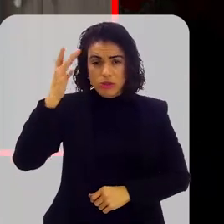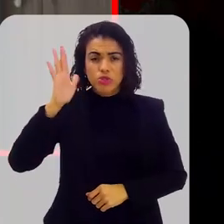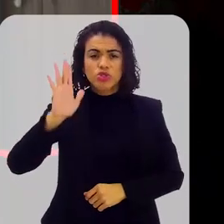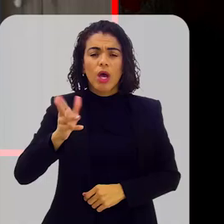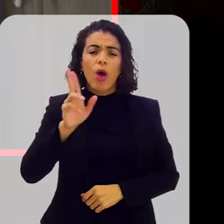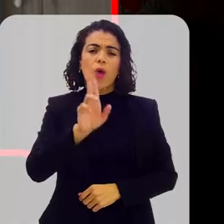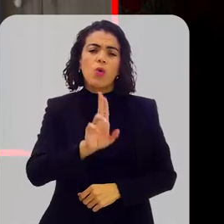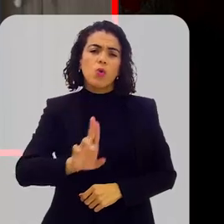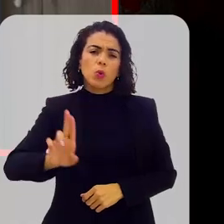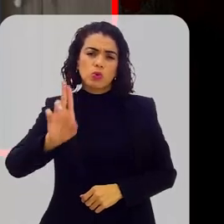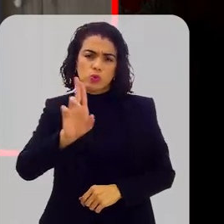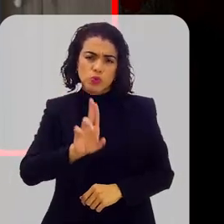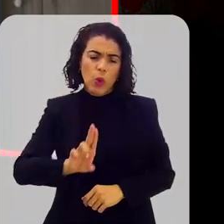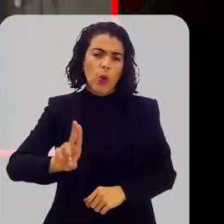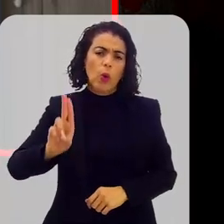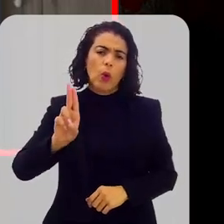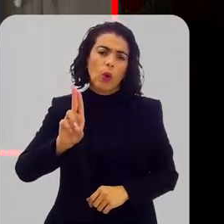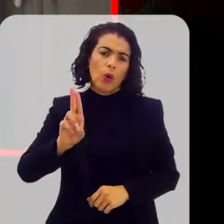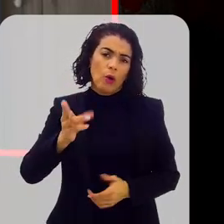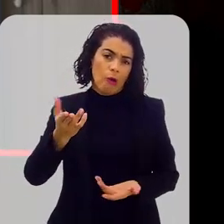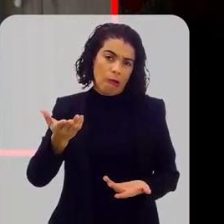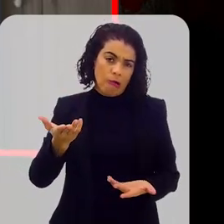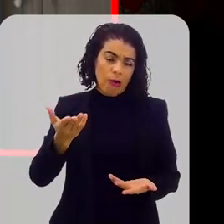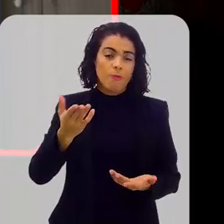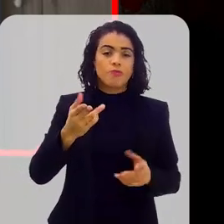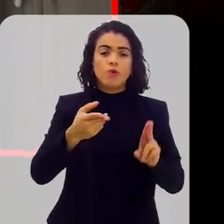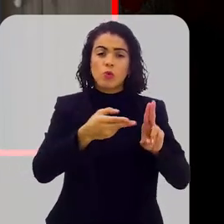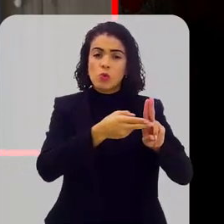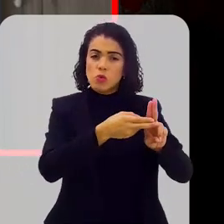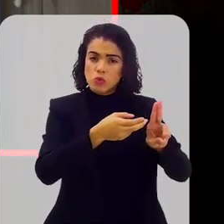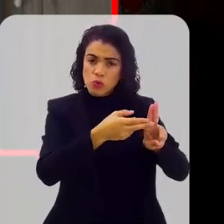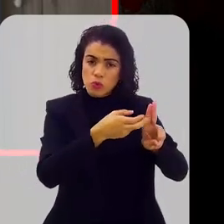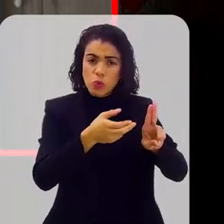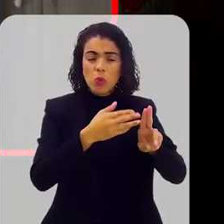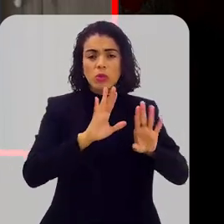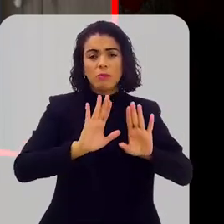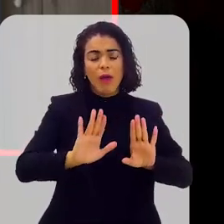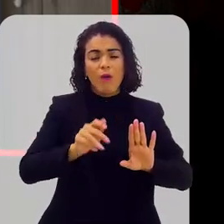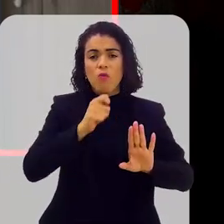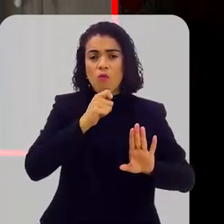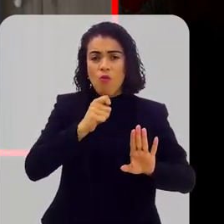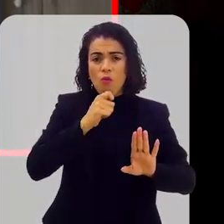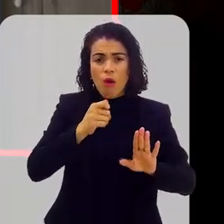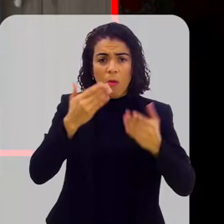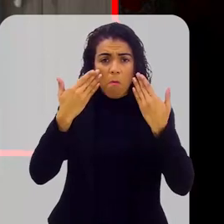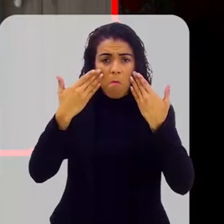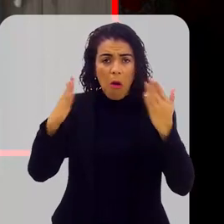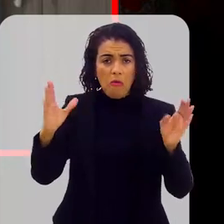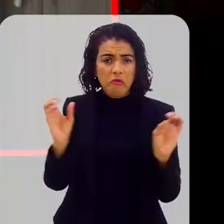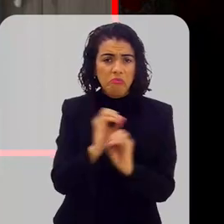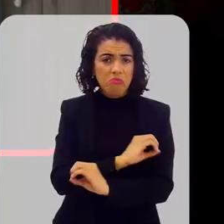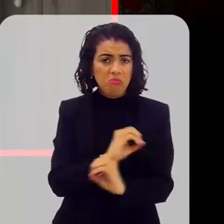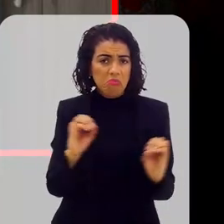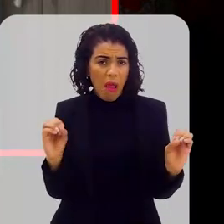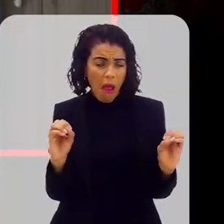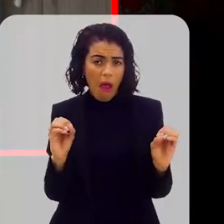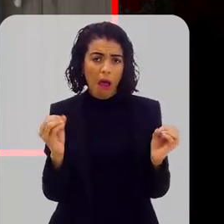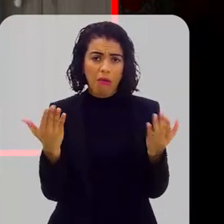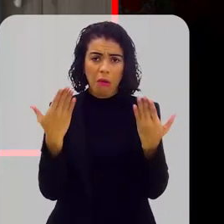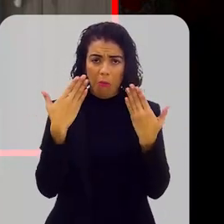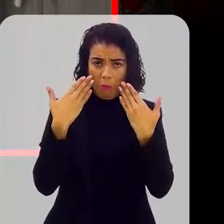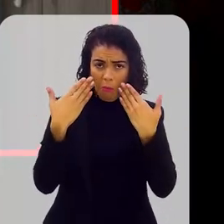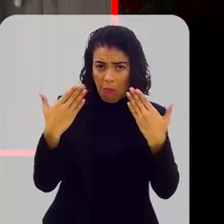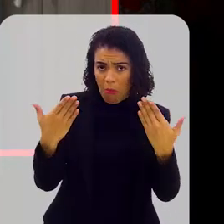pessoas que sejam, quer dizer, que já usaram mais o sistema, elas não terem nenhum tipo de manifestação dentro, em caso de